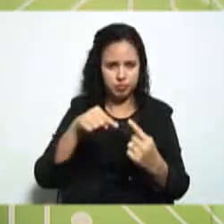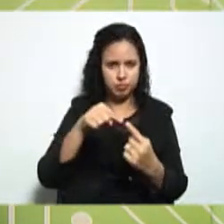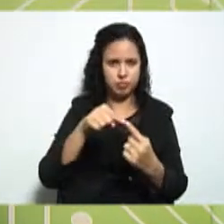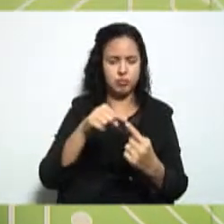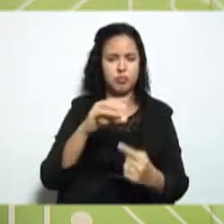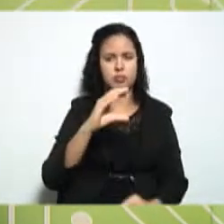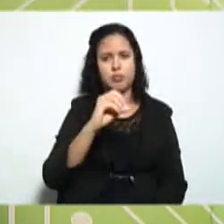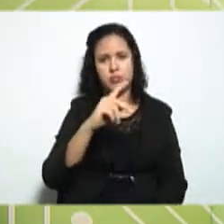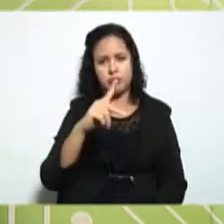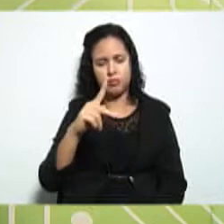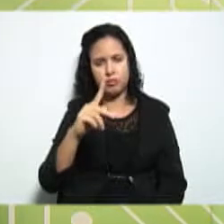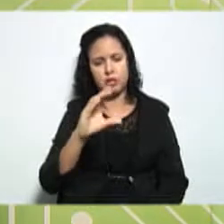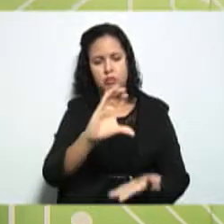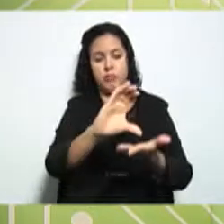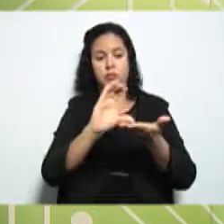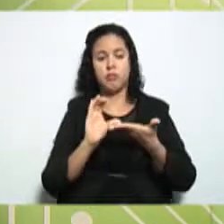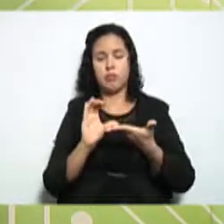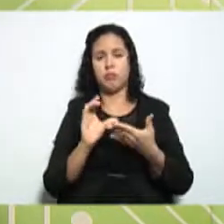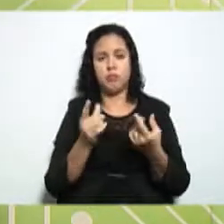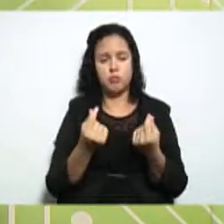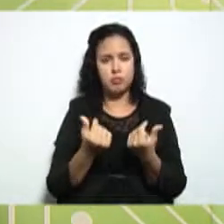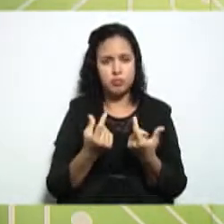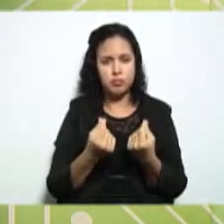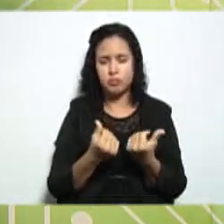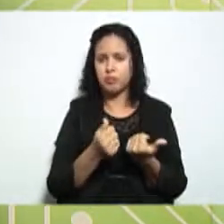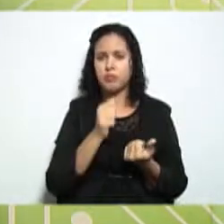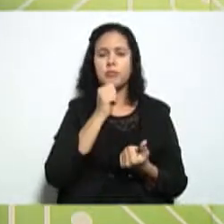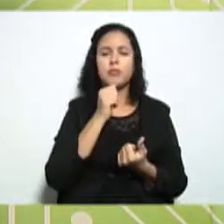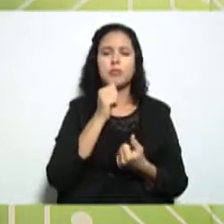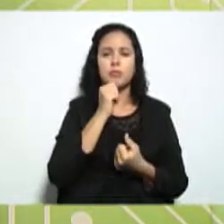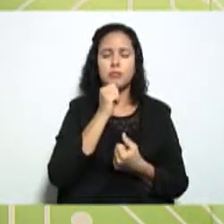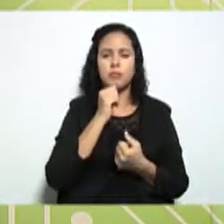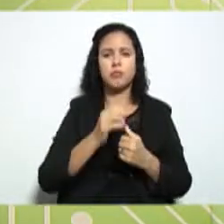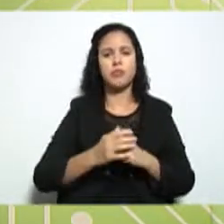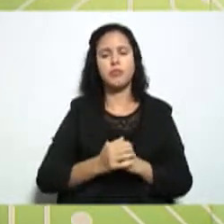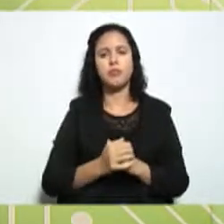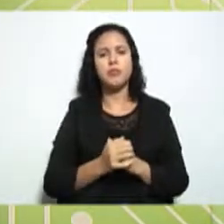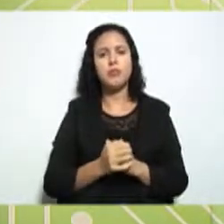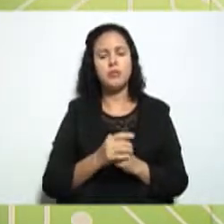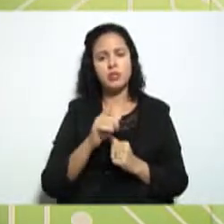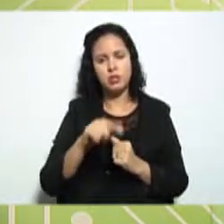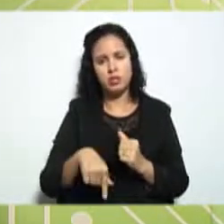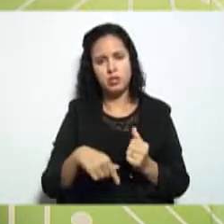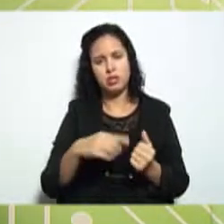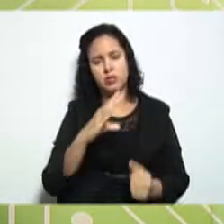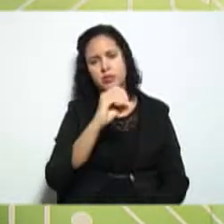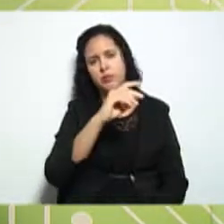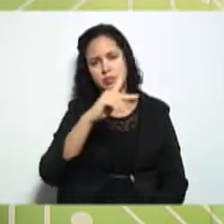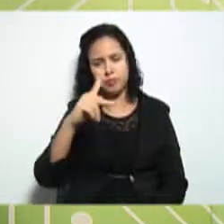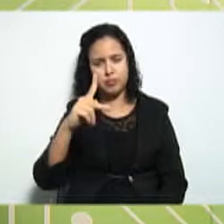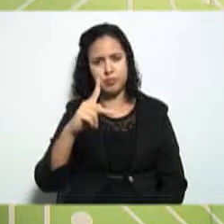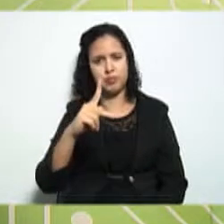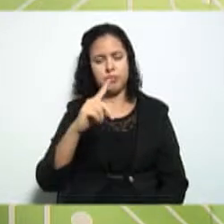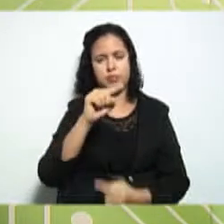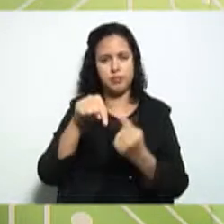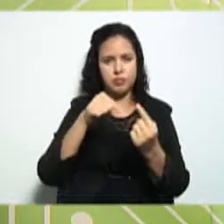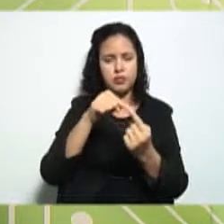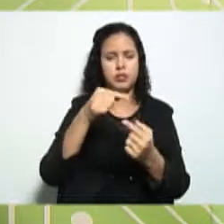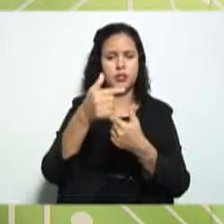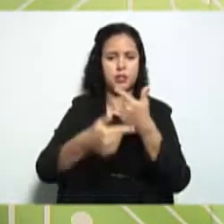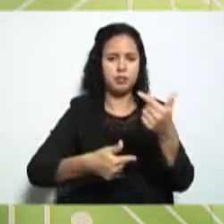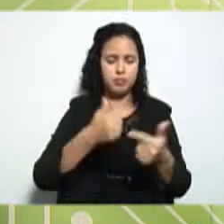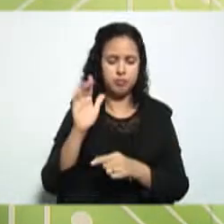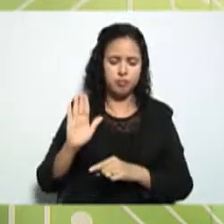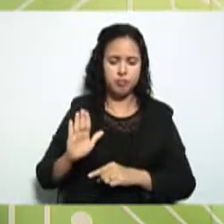do custo para a prestação de serviço, porque a finalidade da cooperativa é prestar serviços baratos, acessíveis para o seu